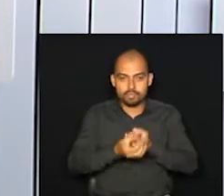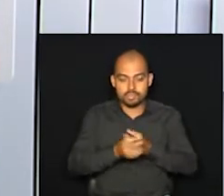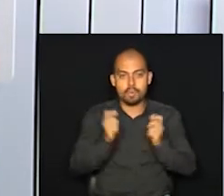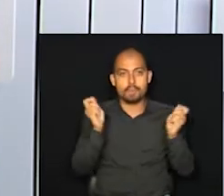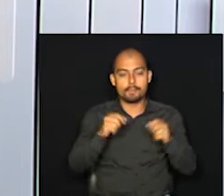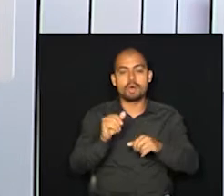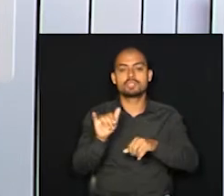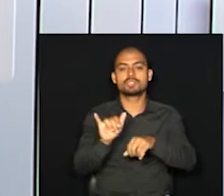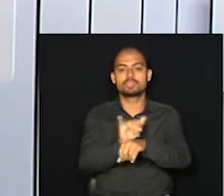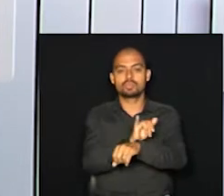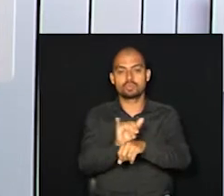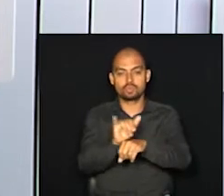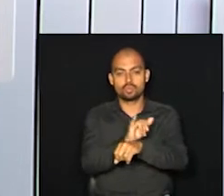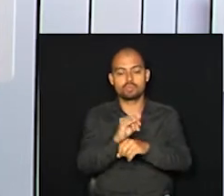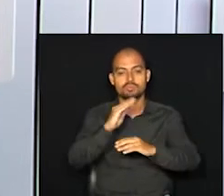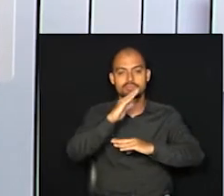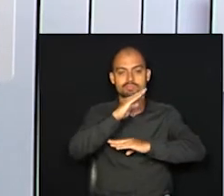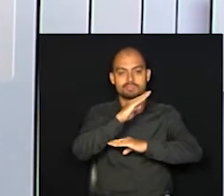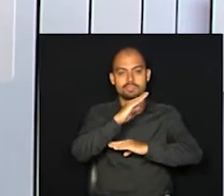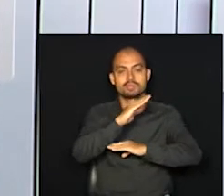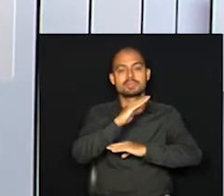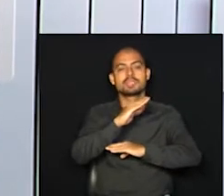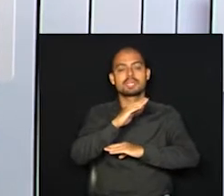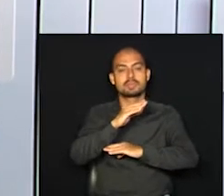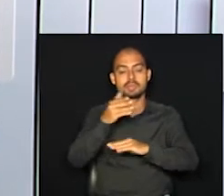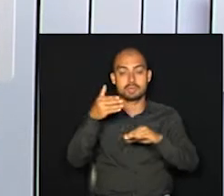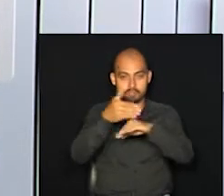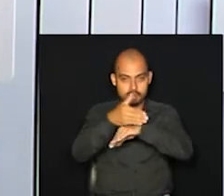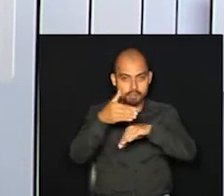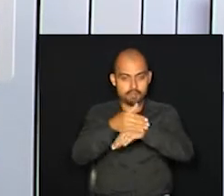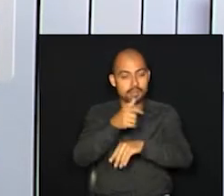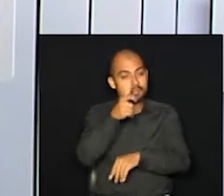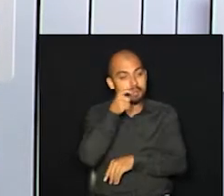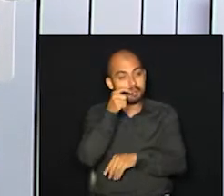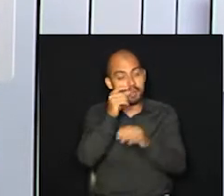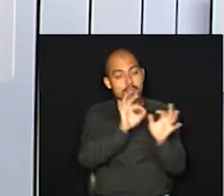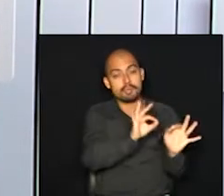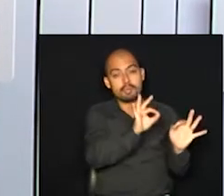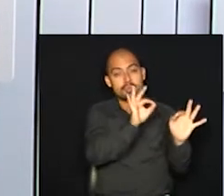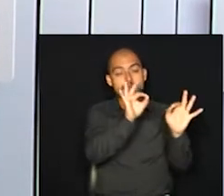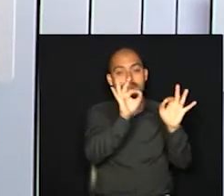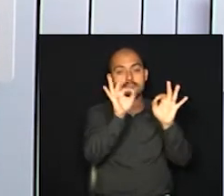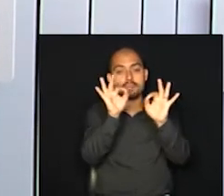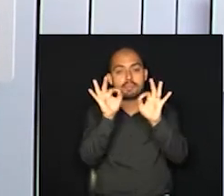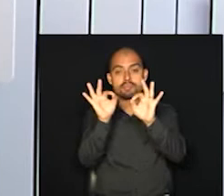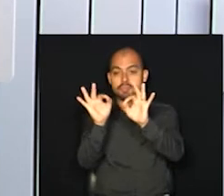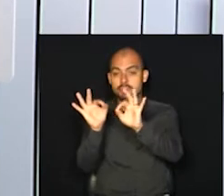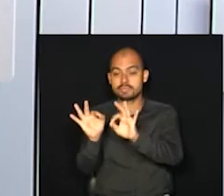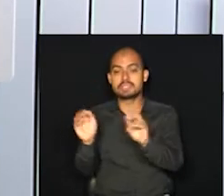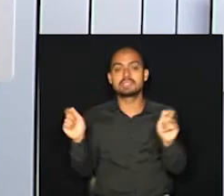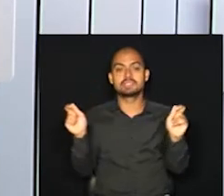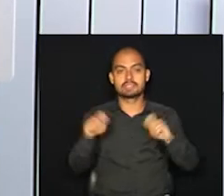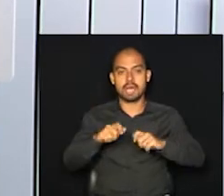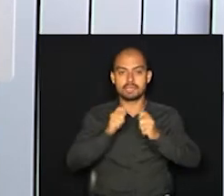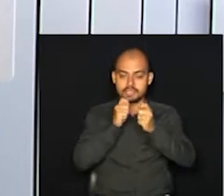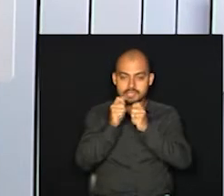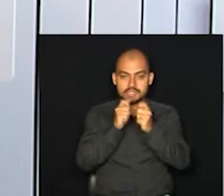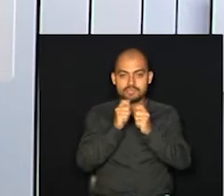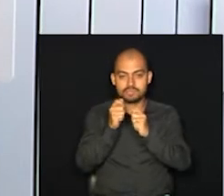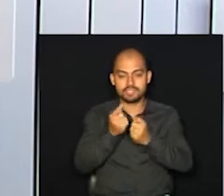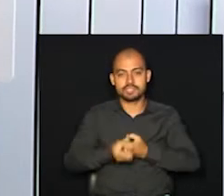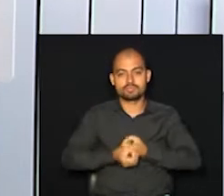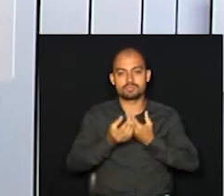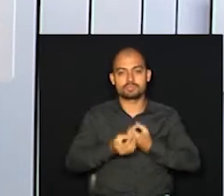no YouTube da TV Câmara Campinas, que você consegue assistir novamente toda a entrevista do doutor Fernando Medina com todas